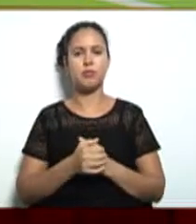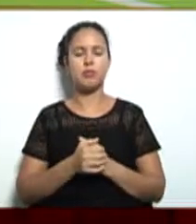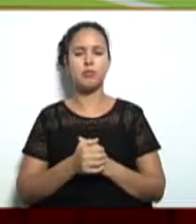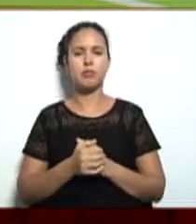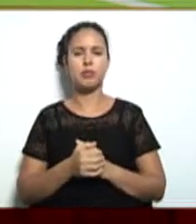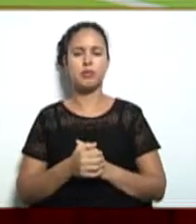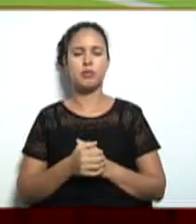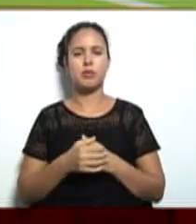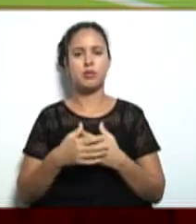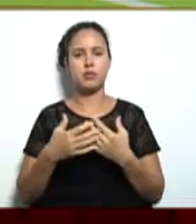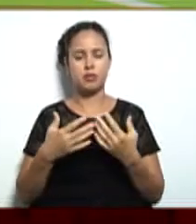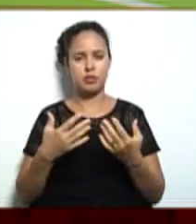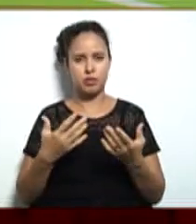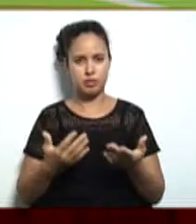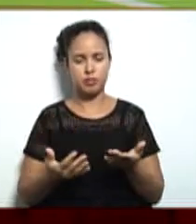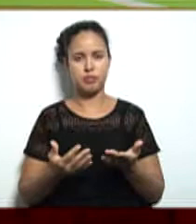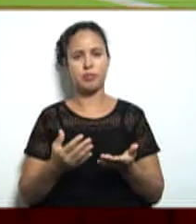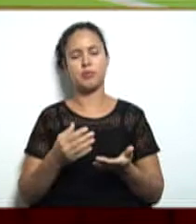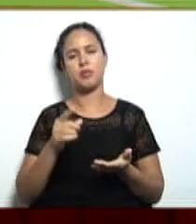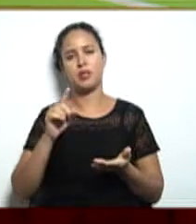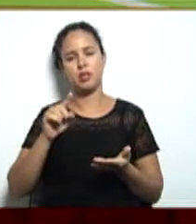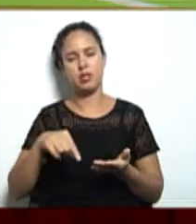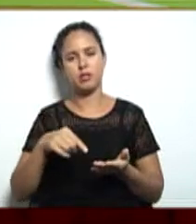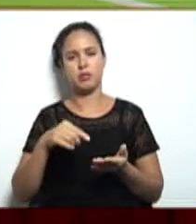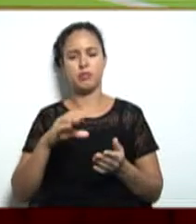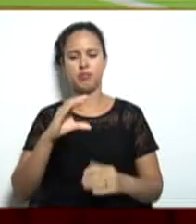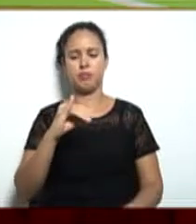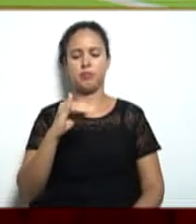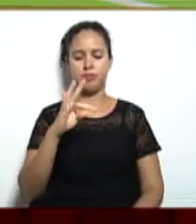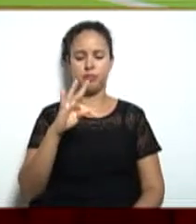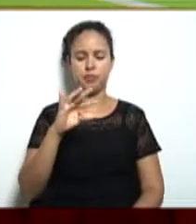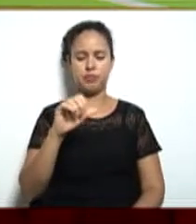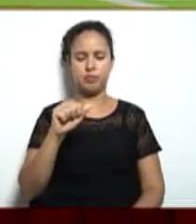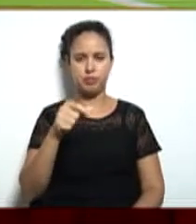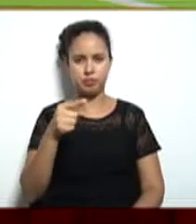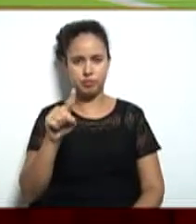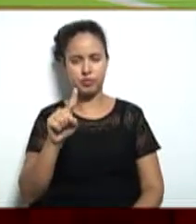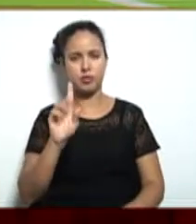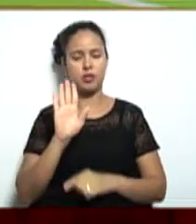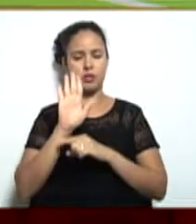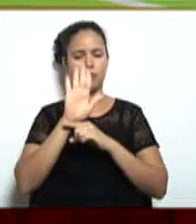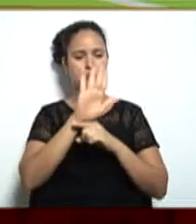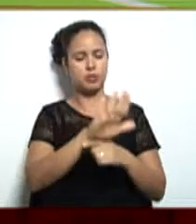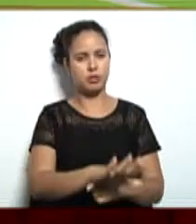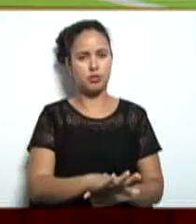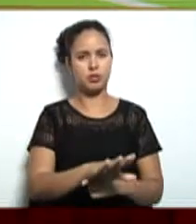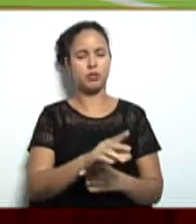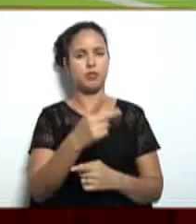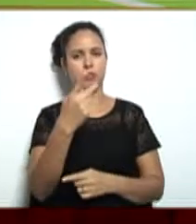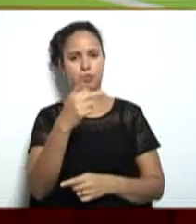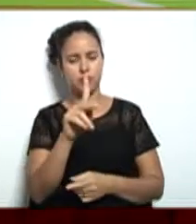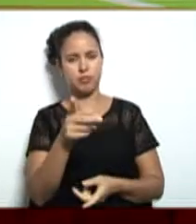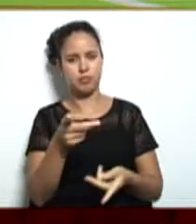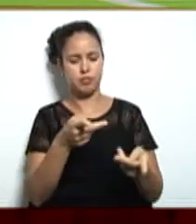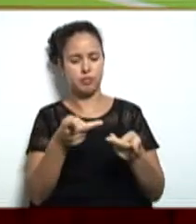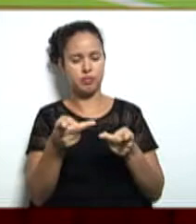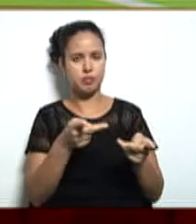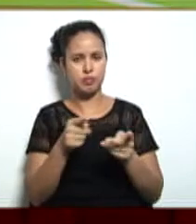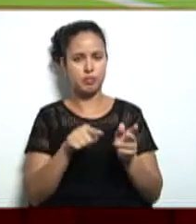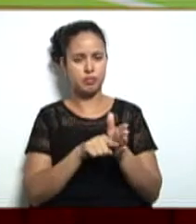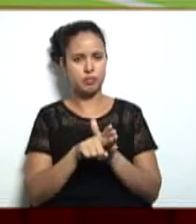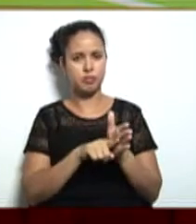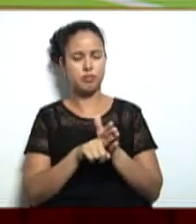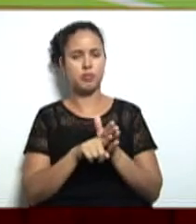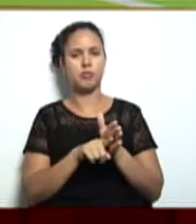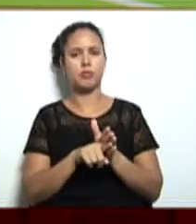Então, a citação vai dar amparo para você, vai deixar o seu trabalho mais robusto, mais